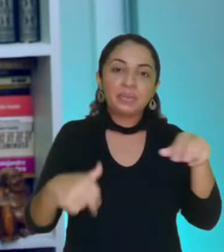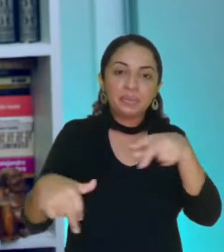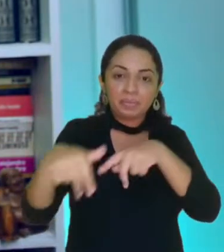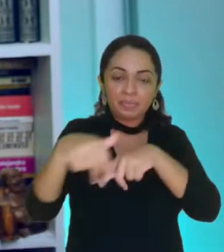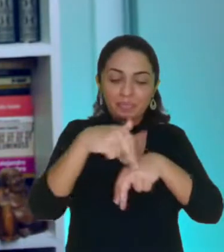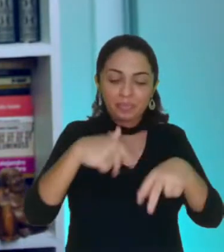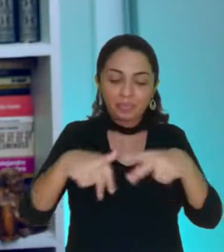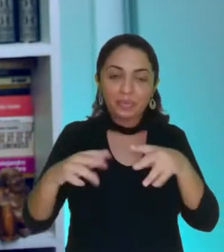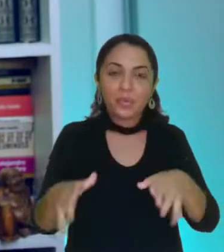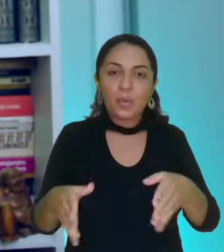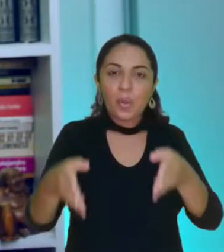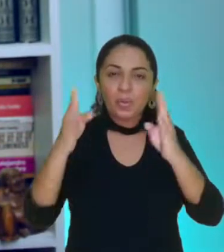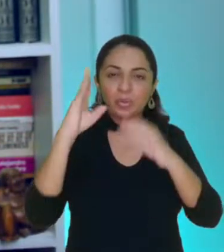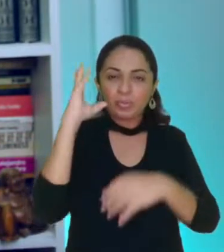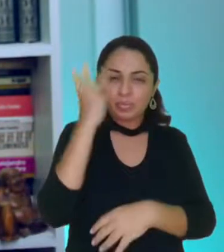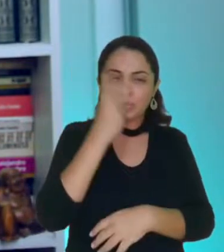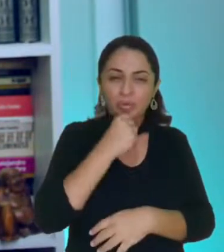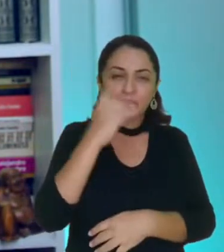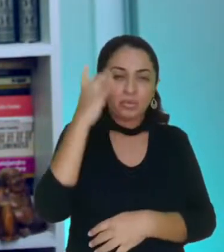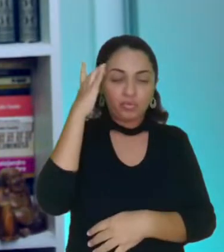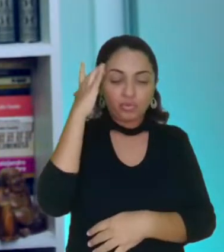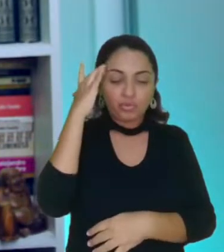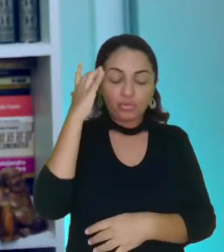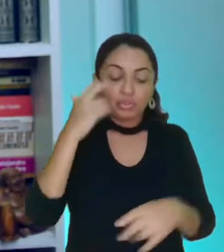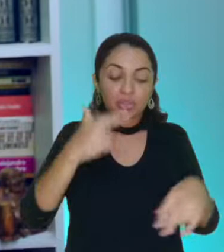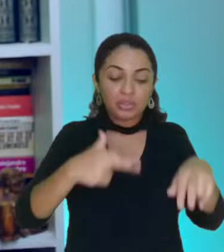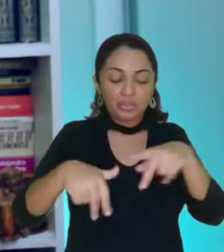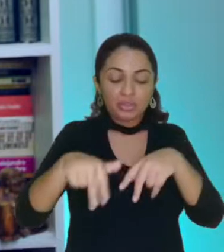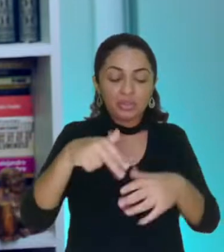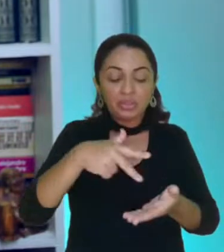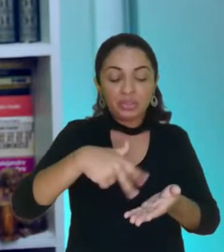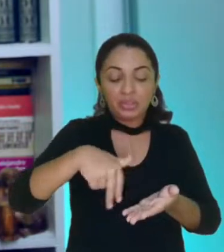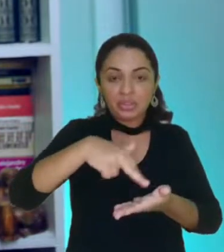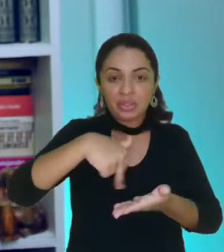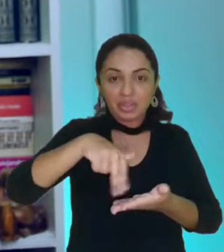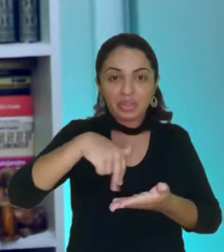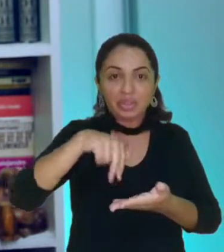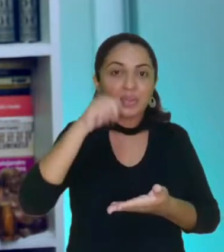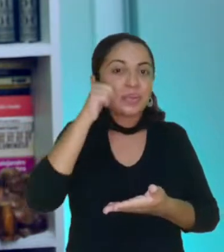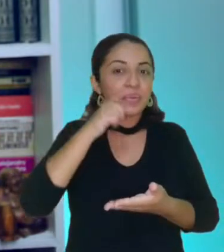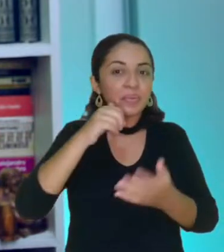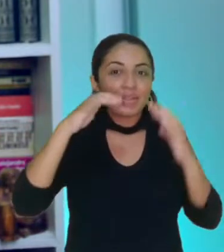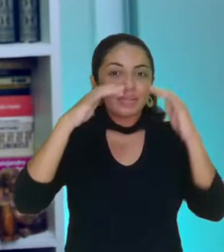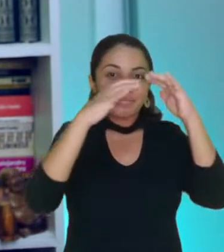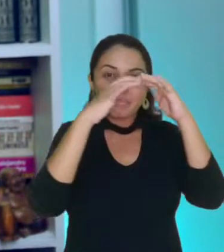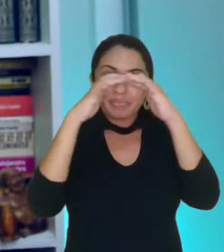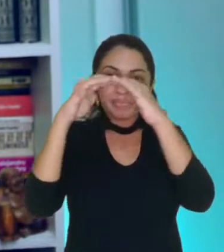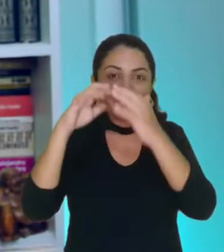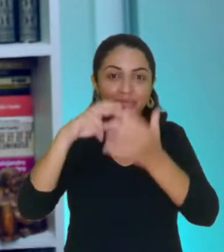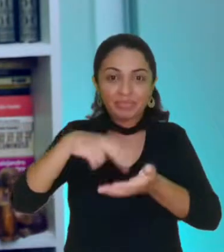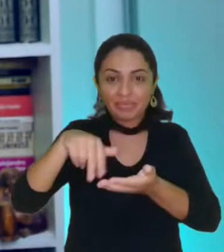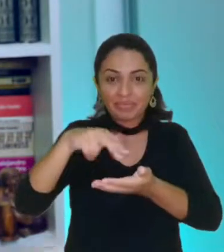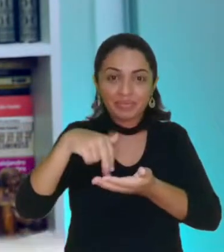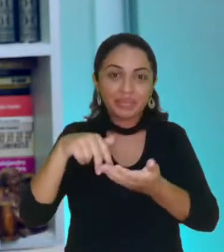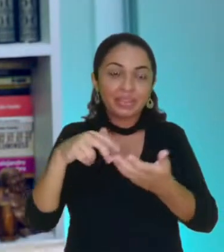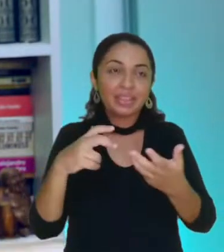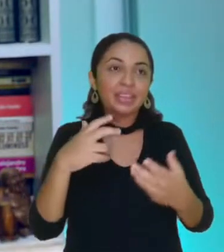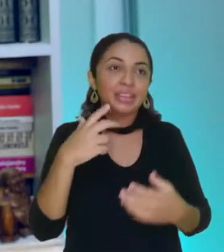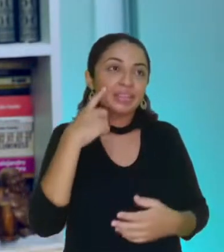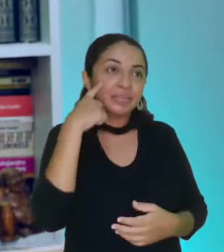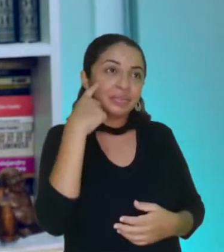de um hotel de luxo. Grusinskaya, uma bailarina russa em decadência, o jovem aristocrata inescrupuloso que tenta